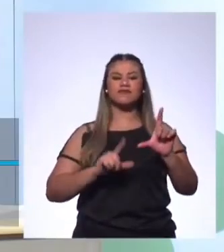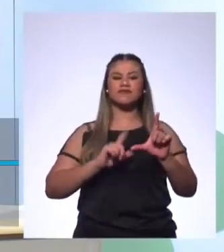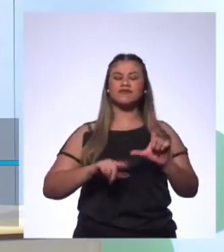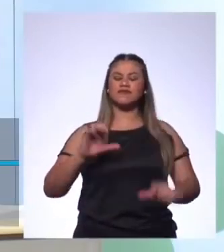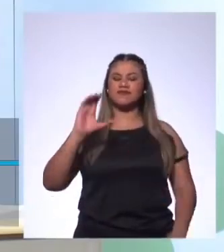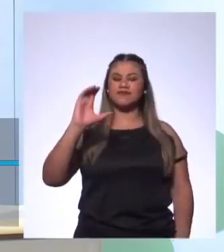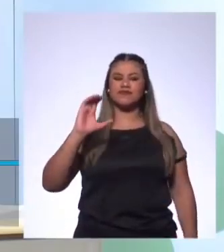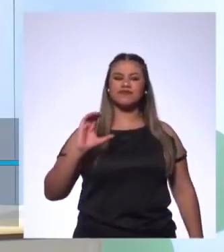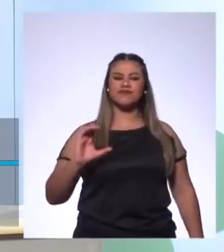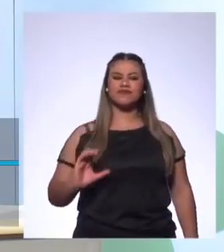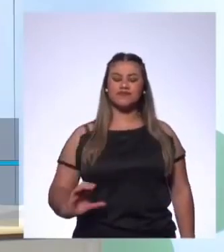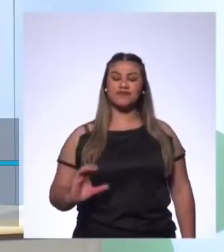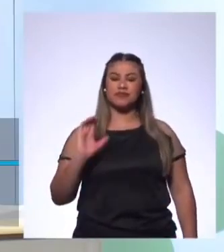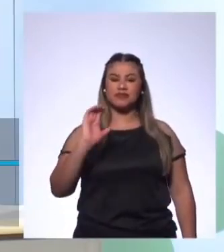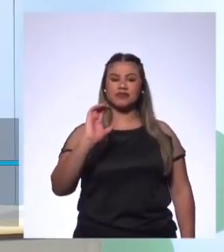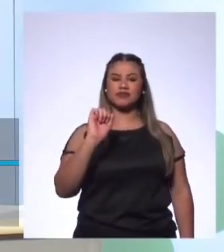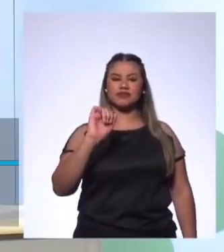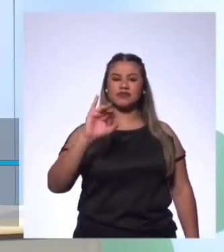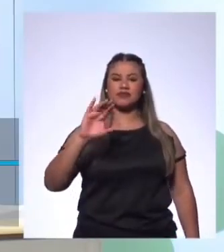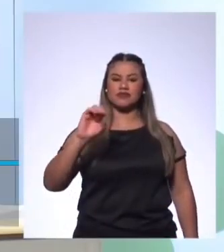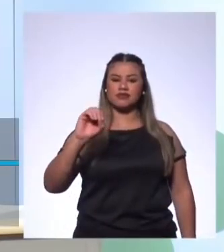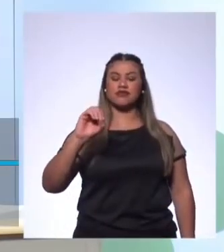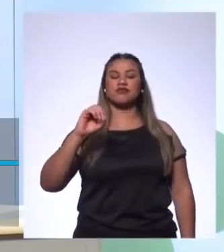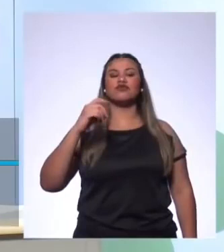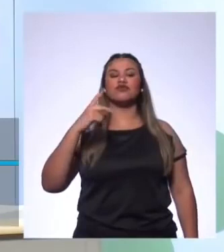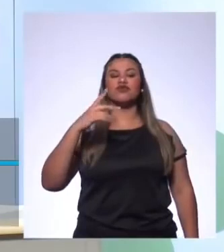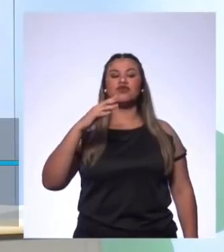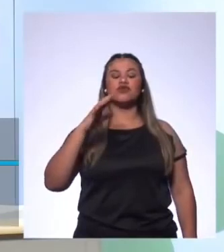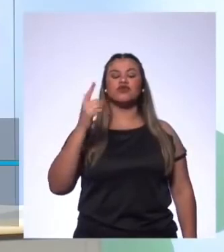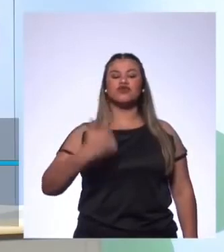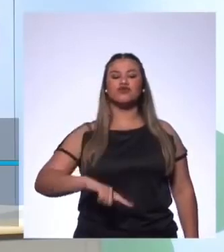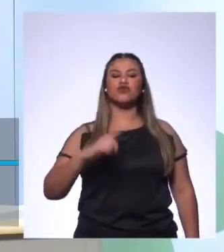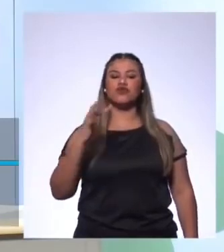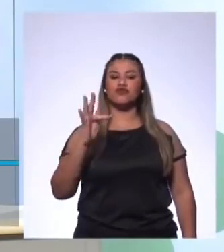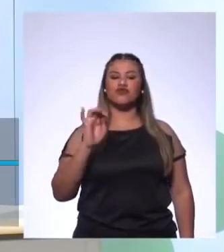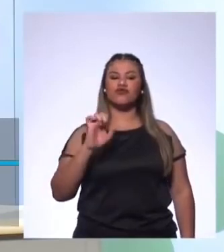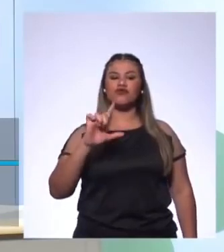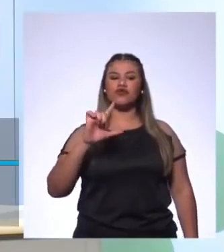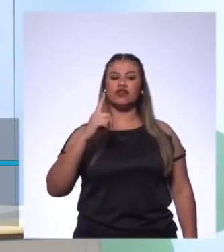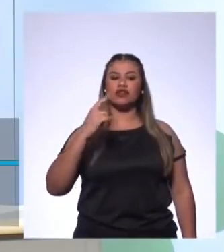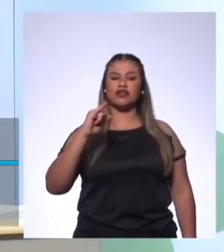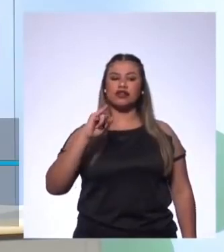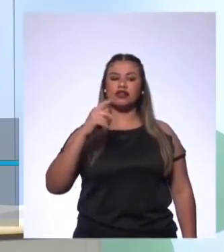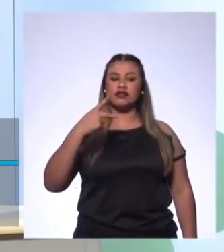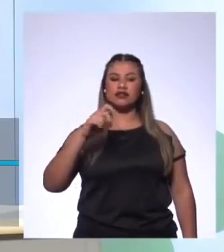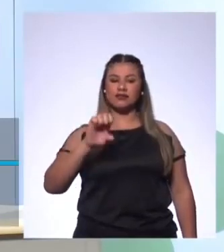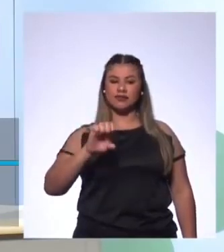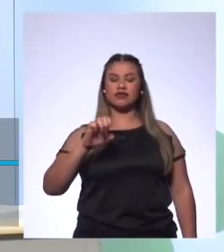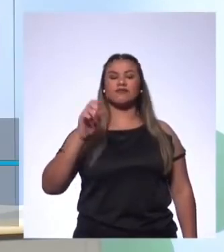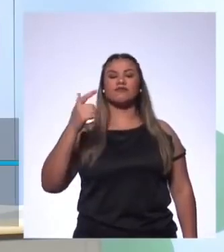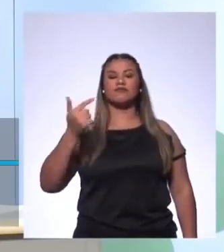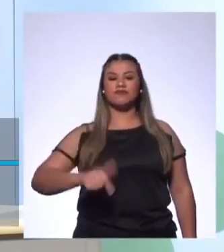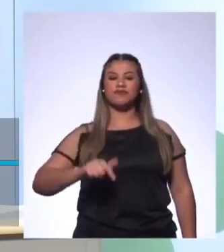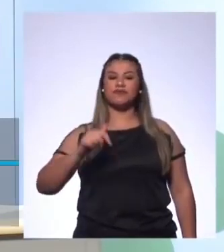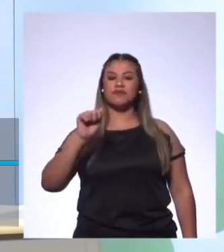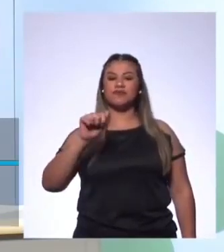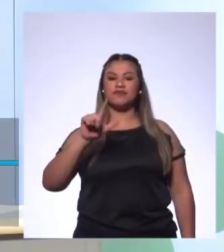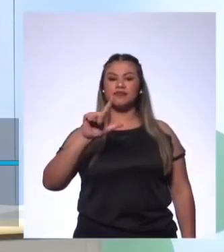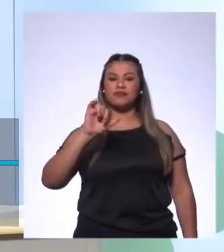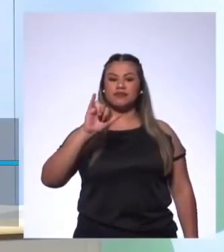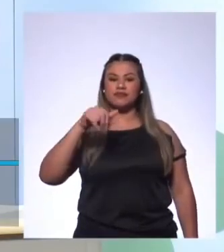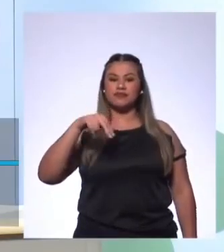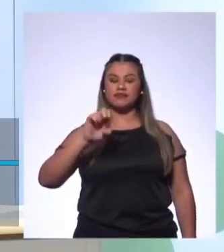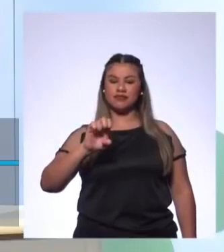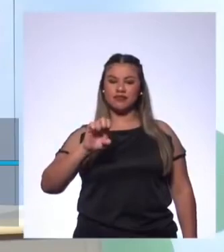C. A Felipe, C também. Aí, a Aline, B. Mas a grande maioria está na C.